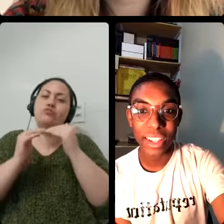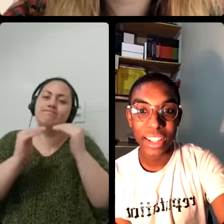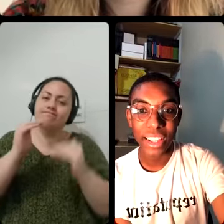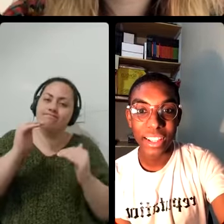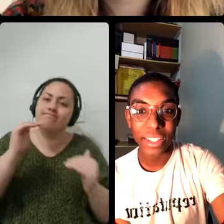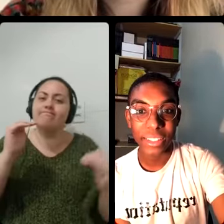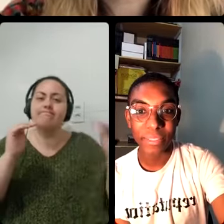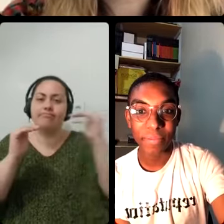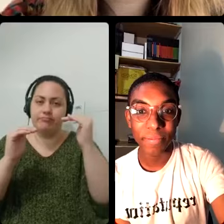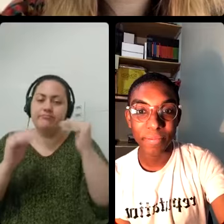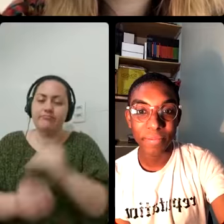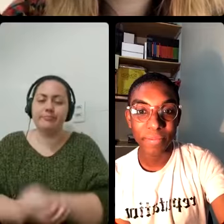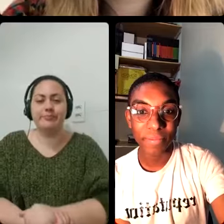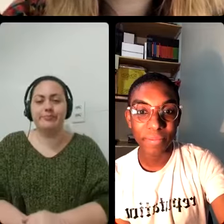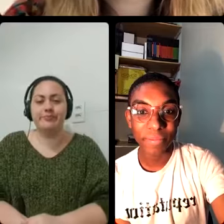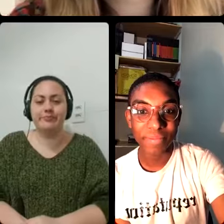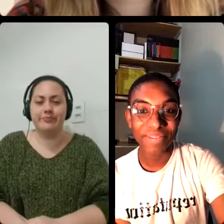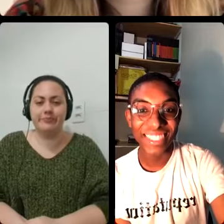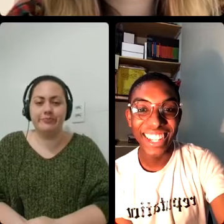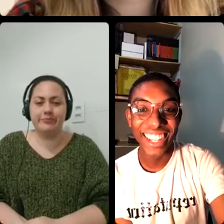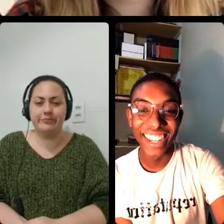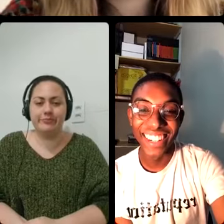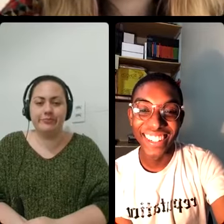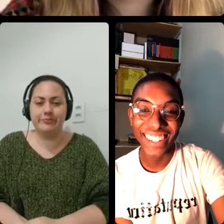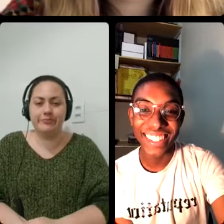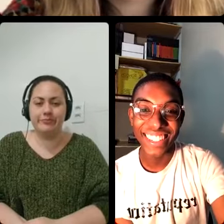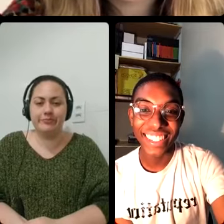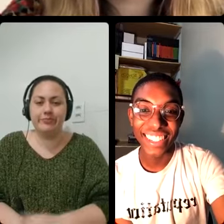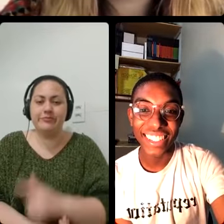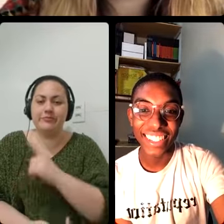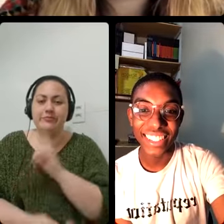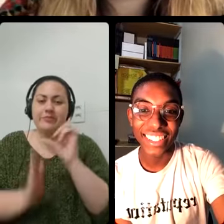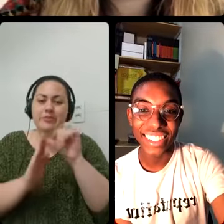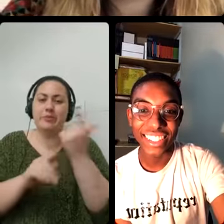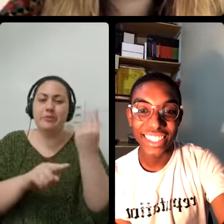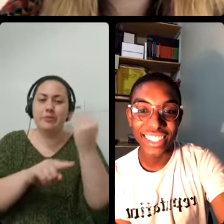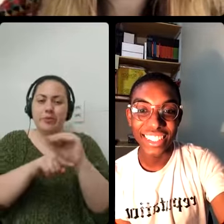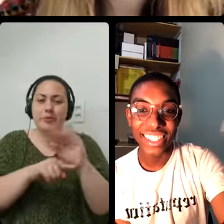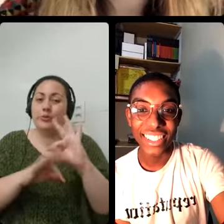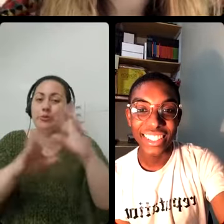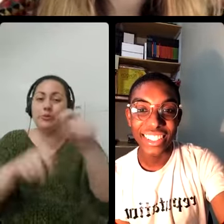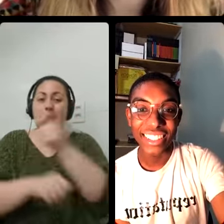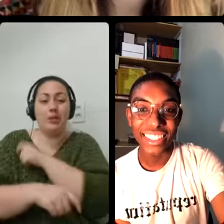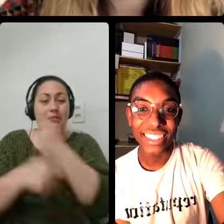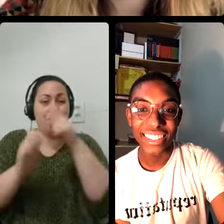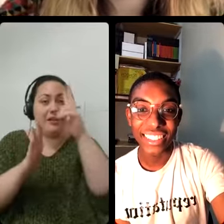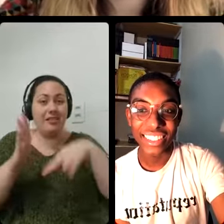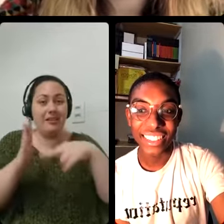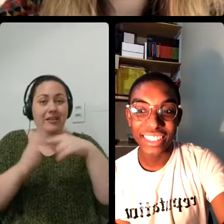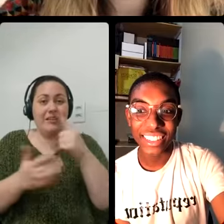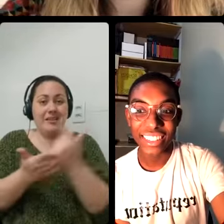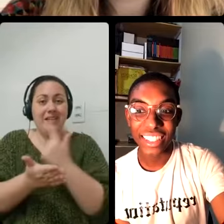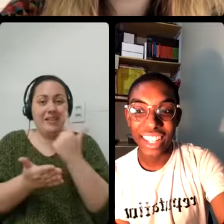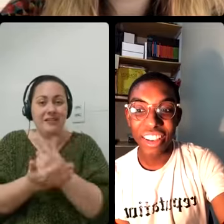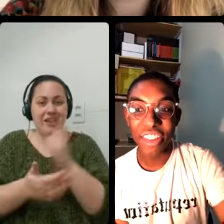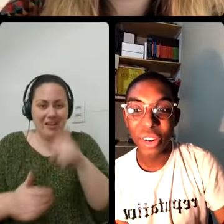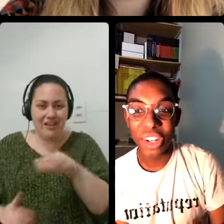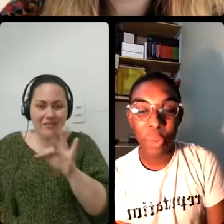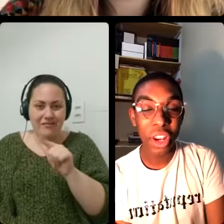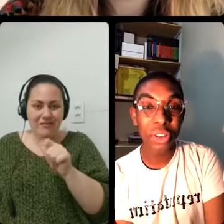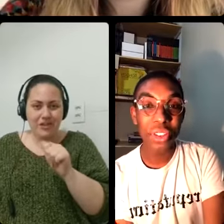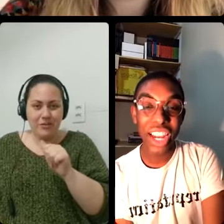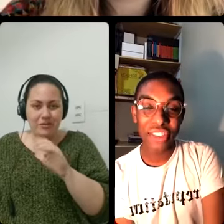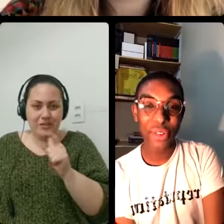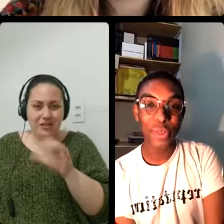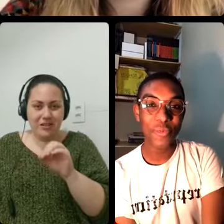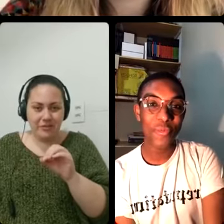Sim. Aí depois ela botou que todos os estudantes deveriam ler o livro Falcões Negros. Falcão,